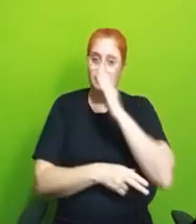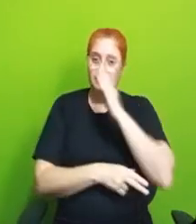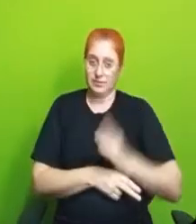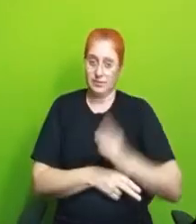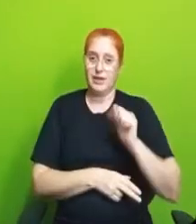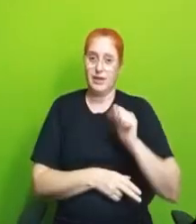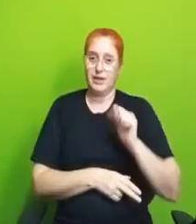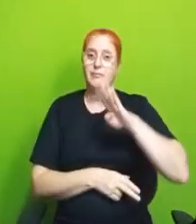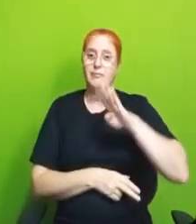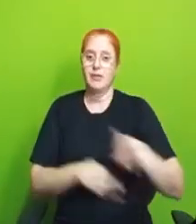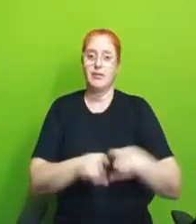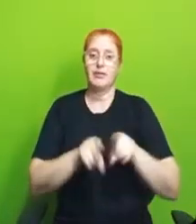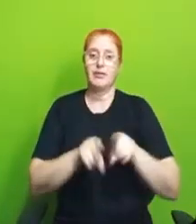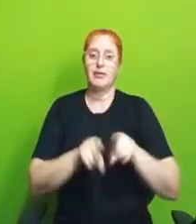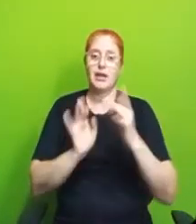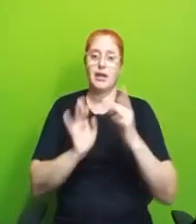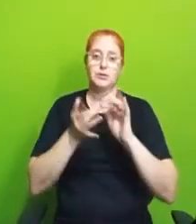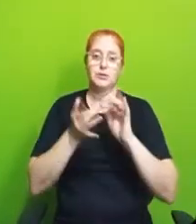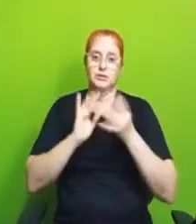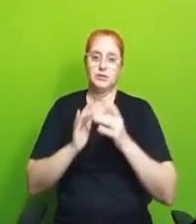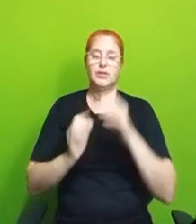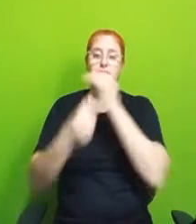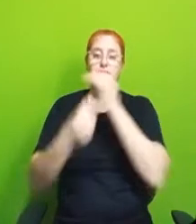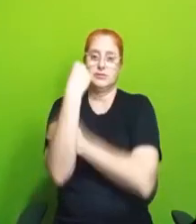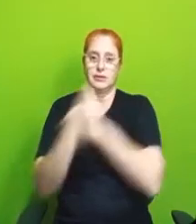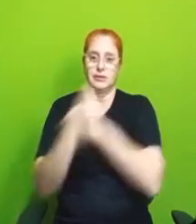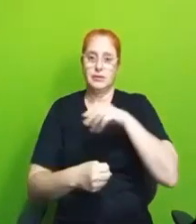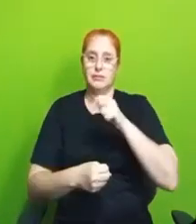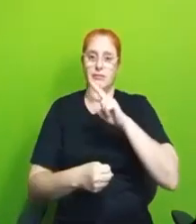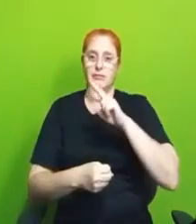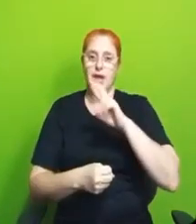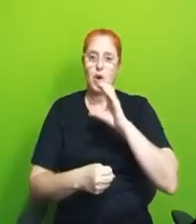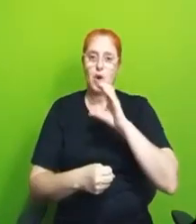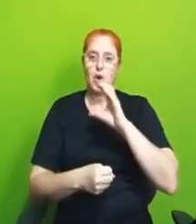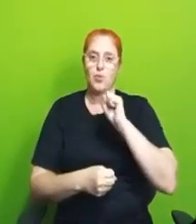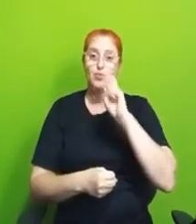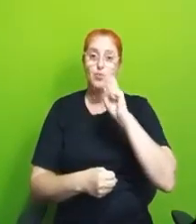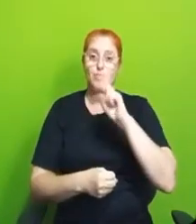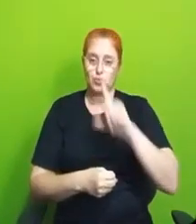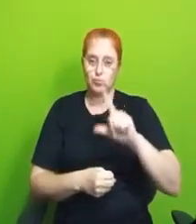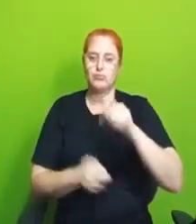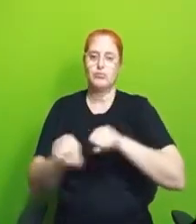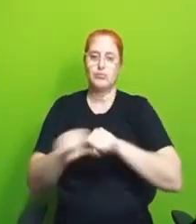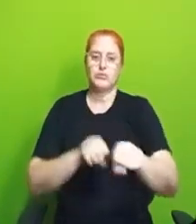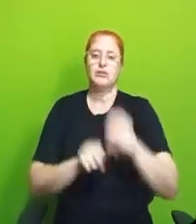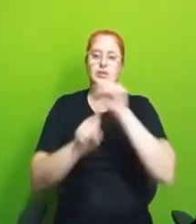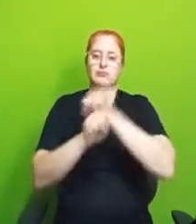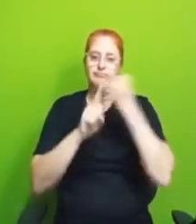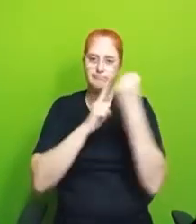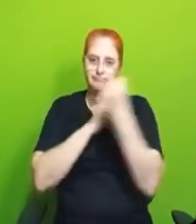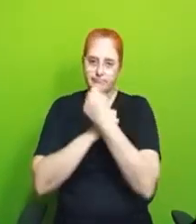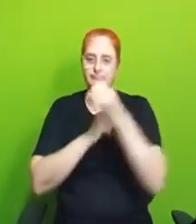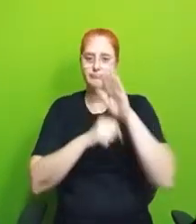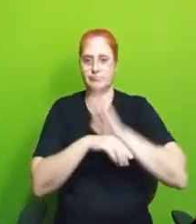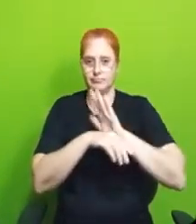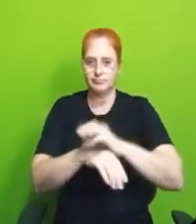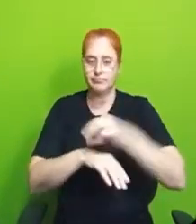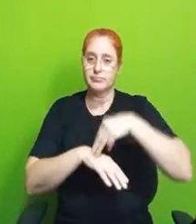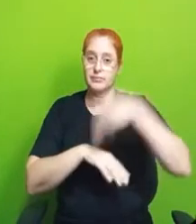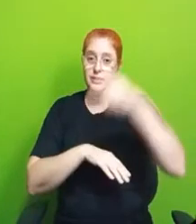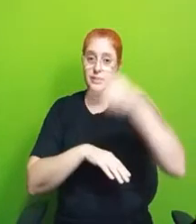da Articulação Feminista Marcosul. Ela é formada em Serviço Social e fez também o mestrado e doutorado dela também na